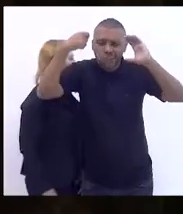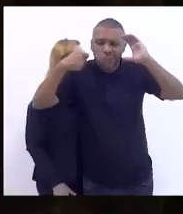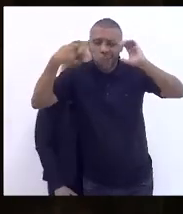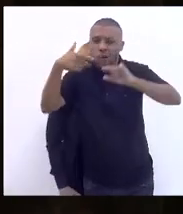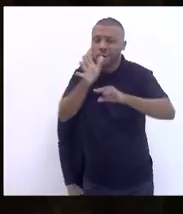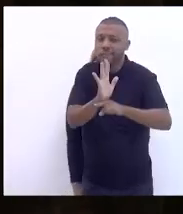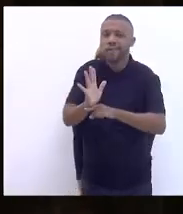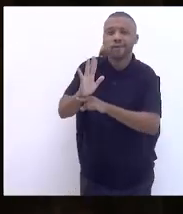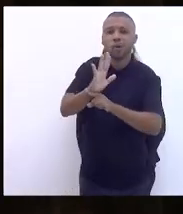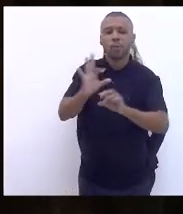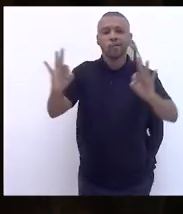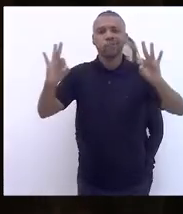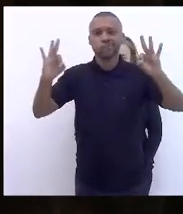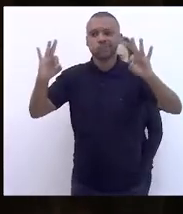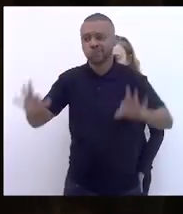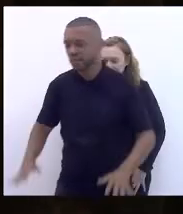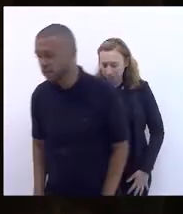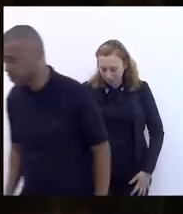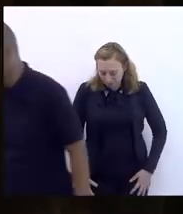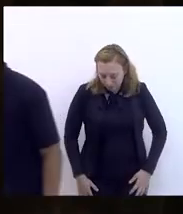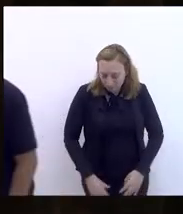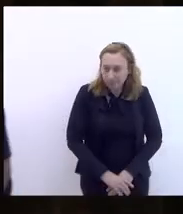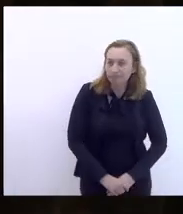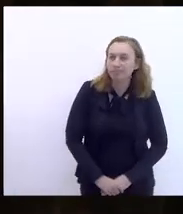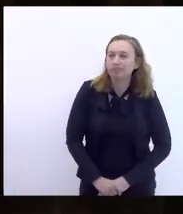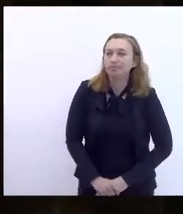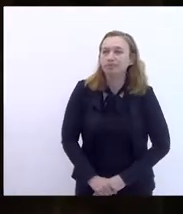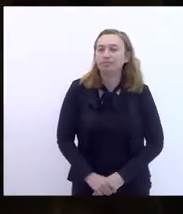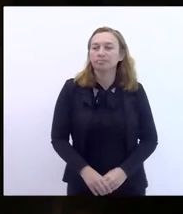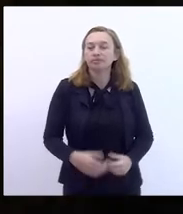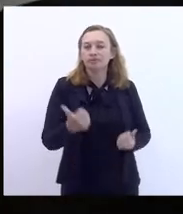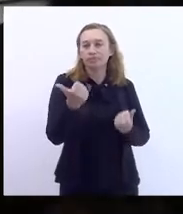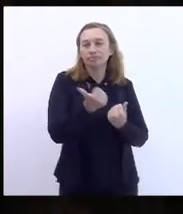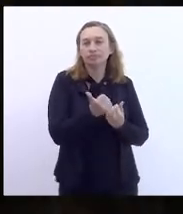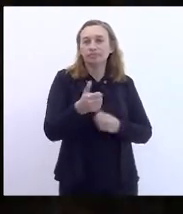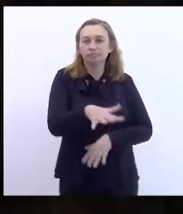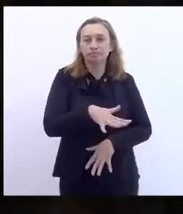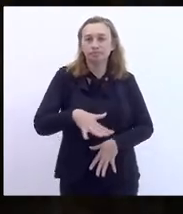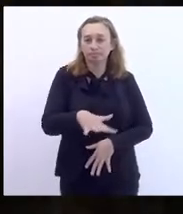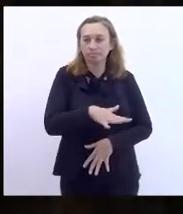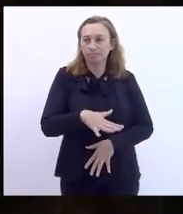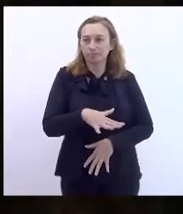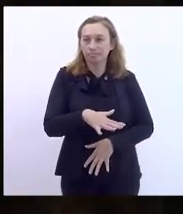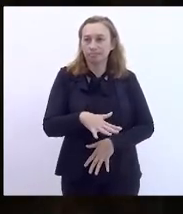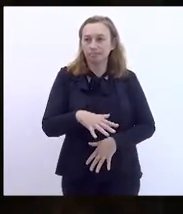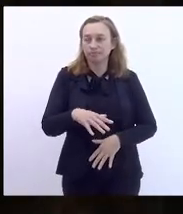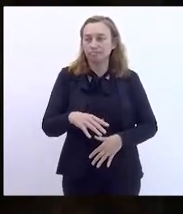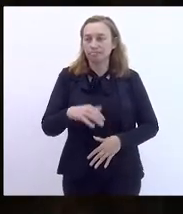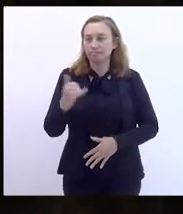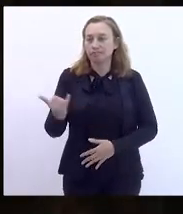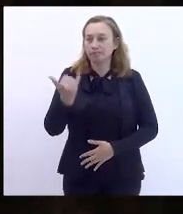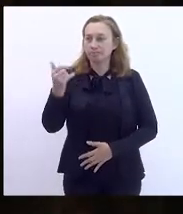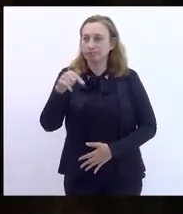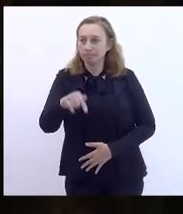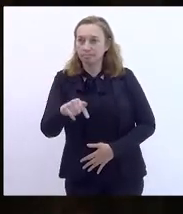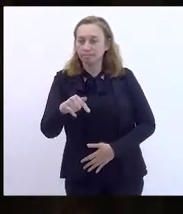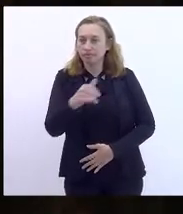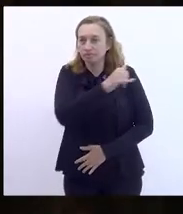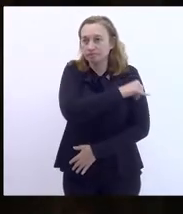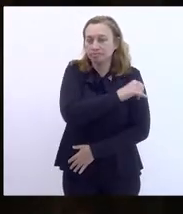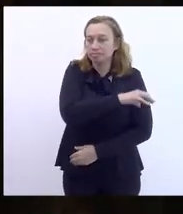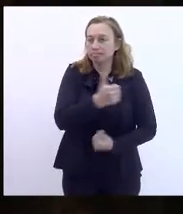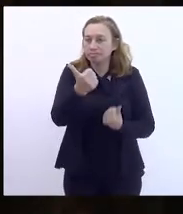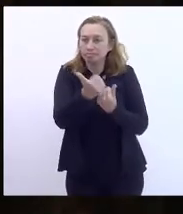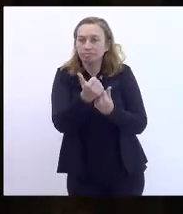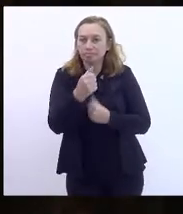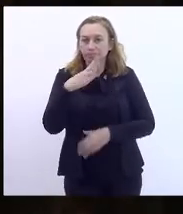fazem só apoiada por um setor da Elite aqui do Rio de Janeiro setor que apoia o presidente